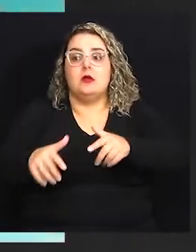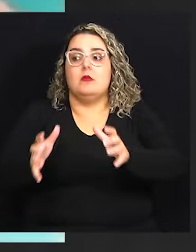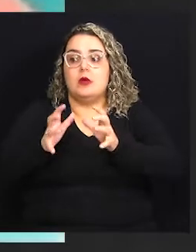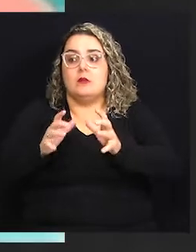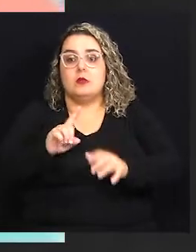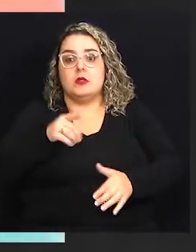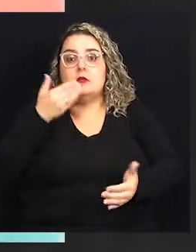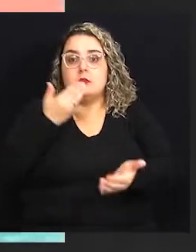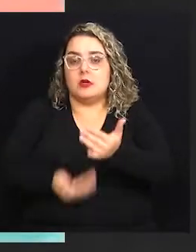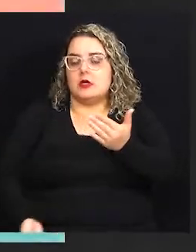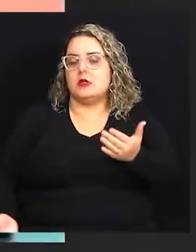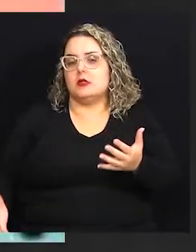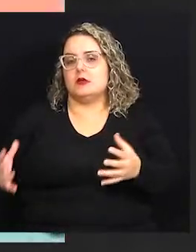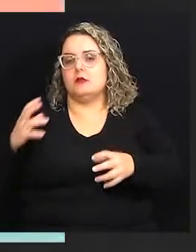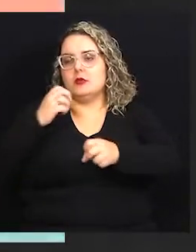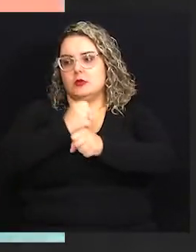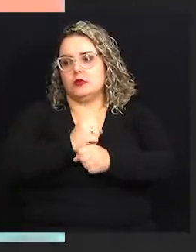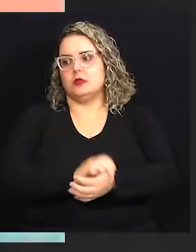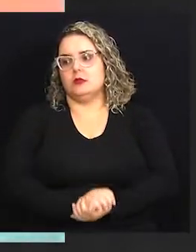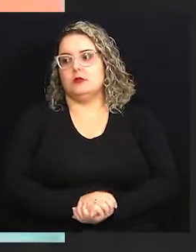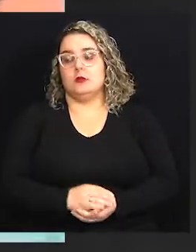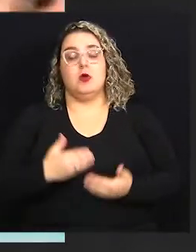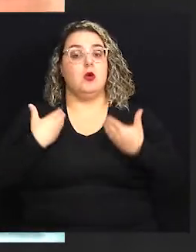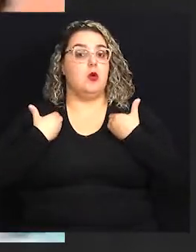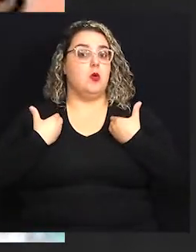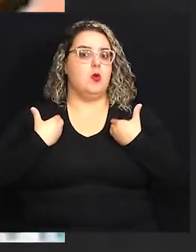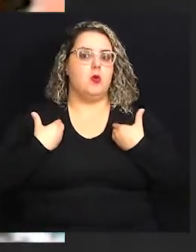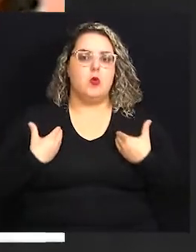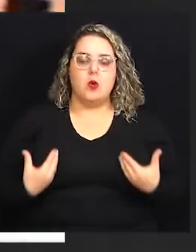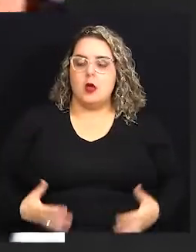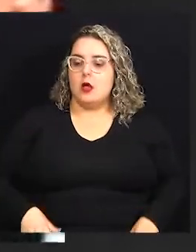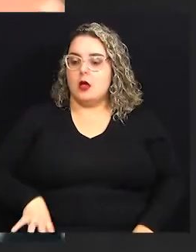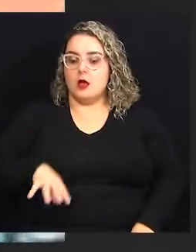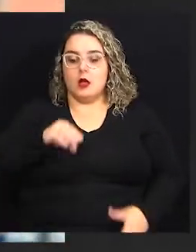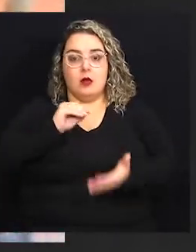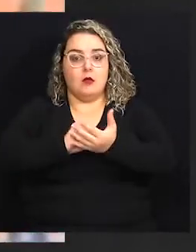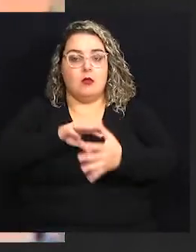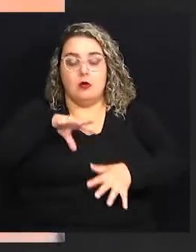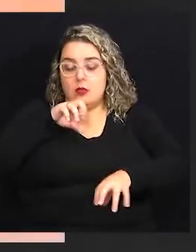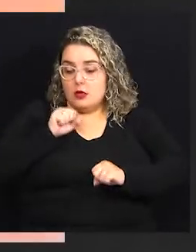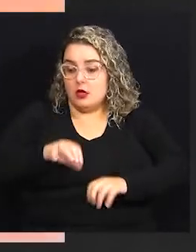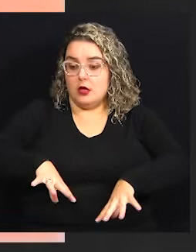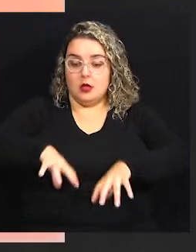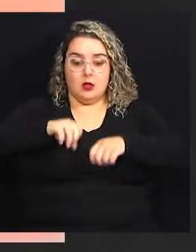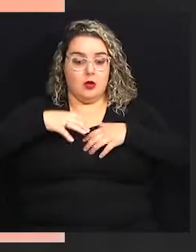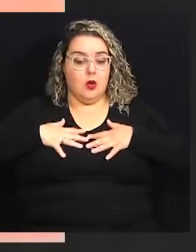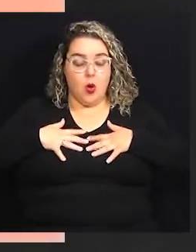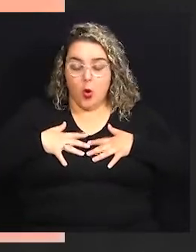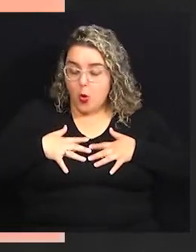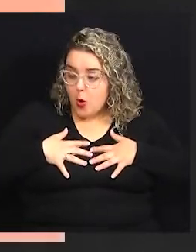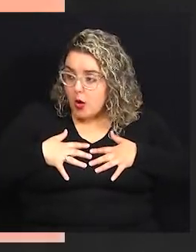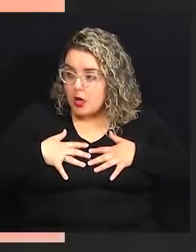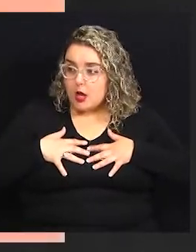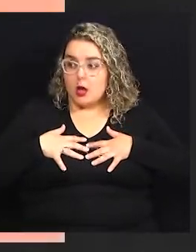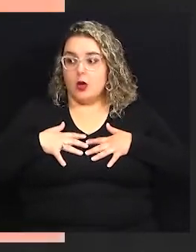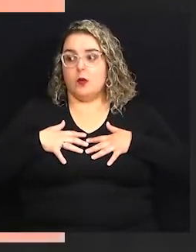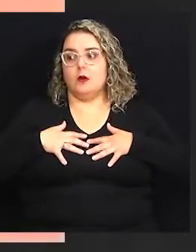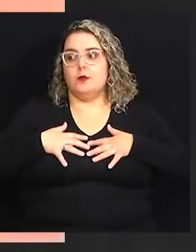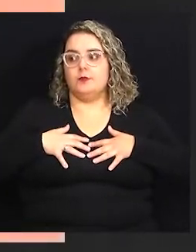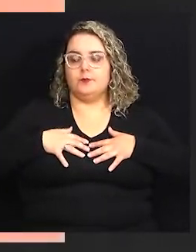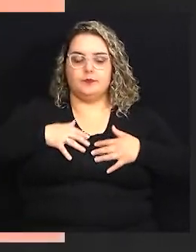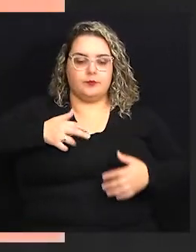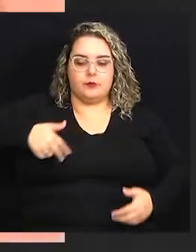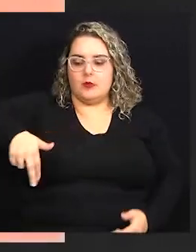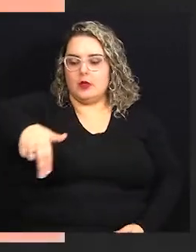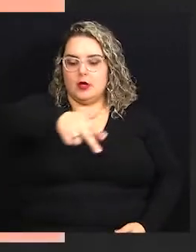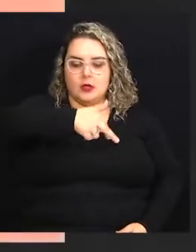perder o ponto. Porque o cansaço é muito grande, a falta de oxigênio é muito grande. É como se você desse ida e volta aqui na